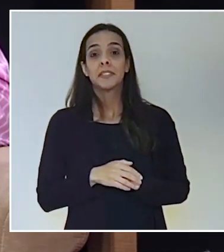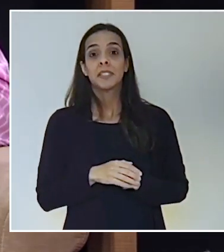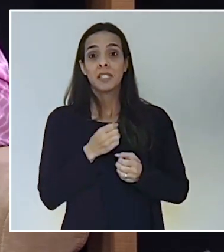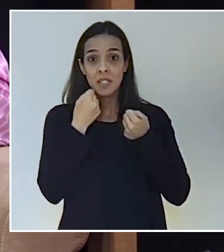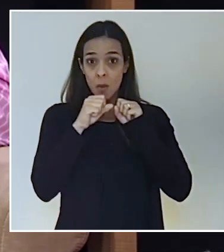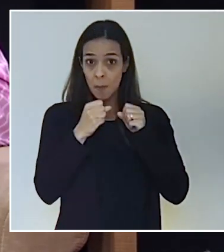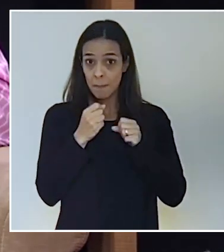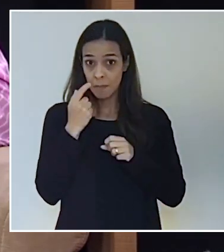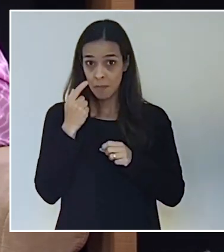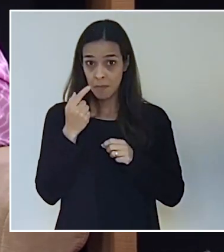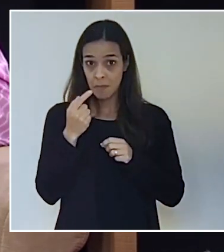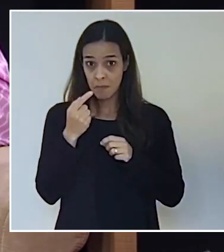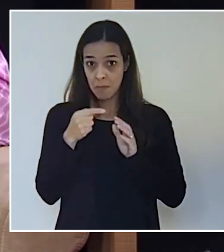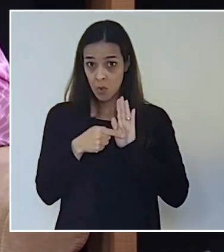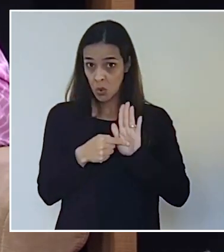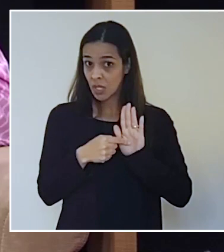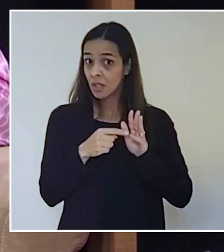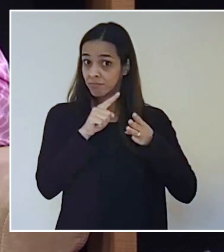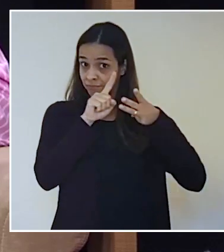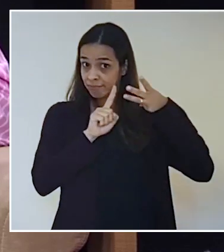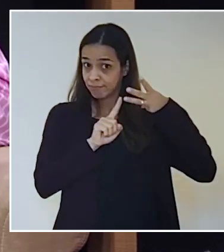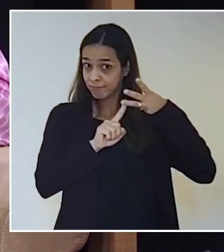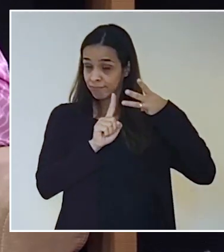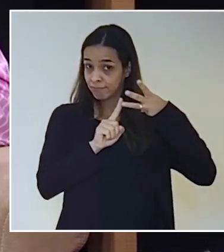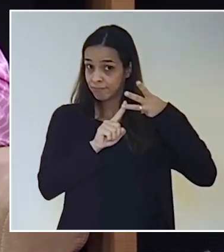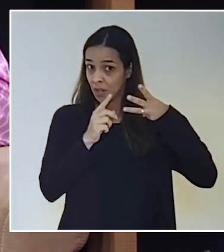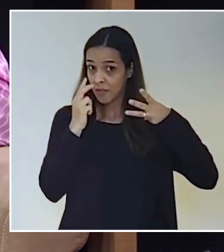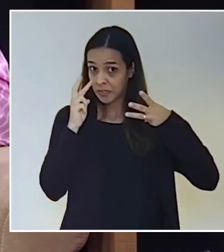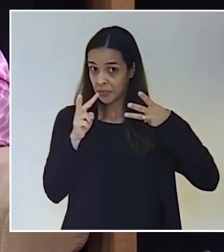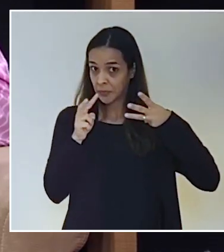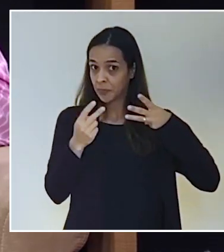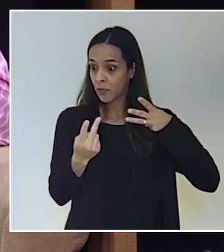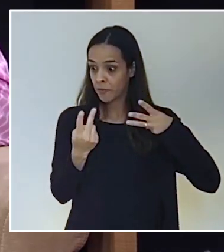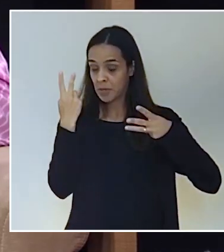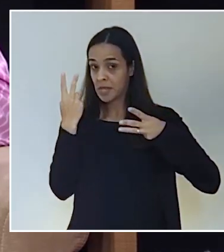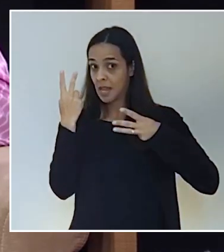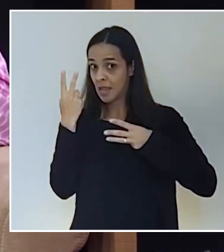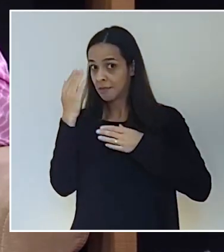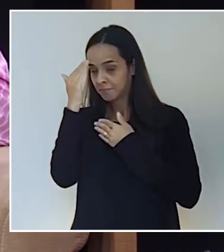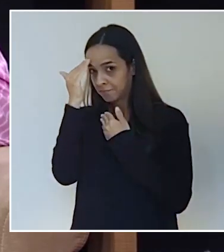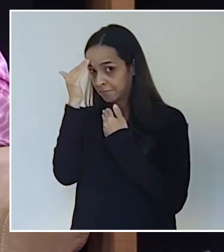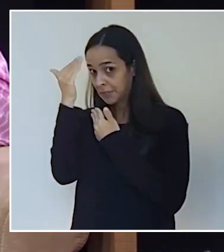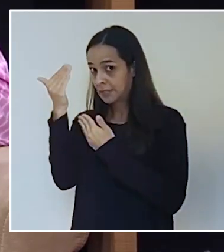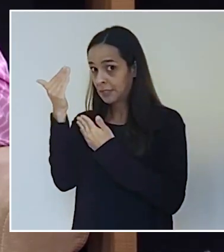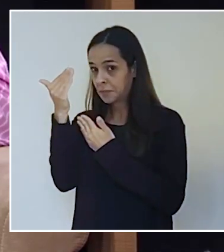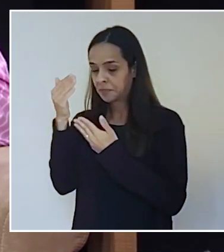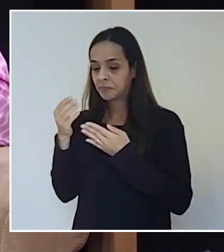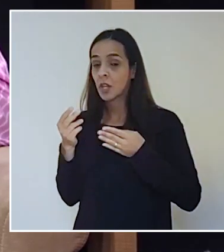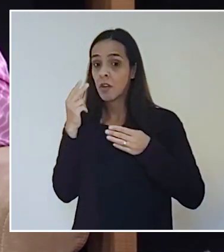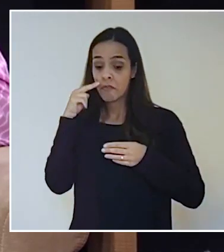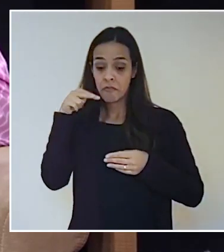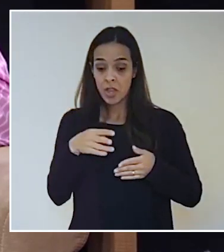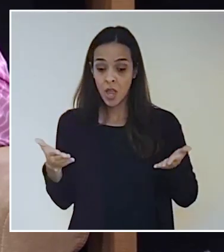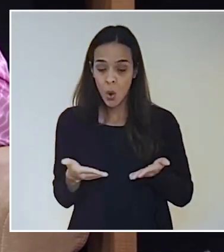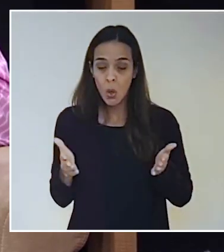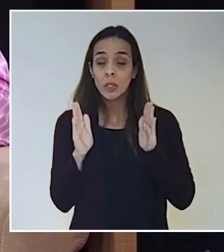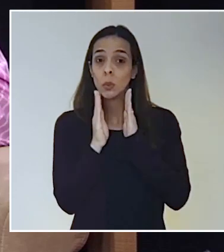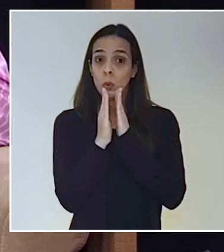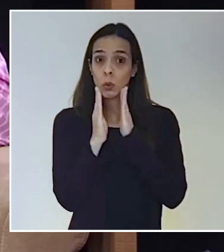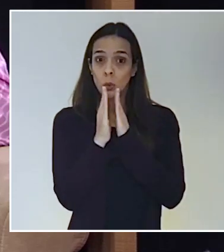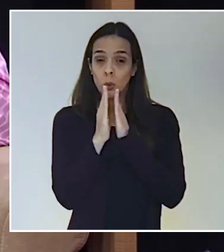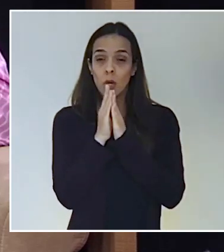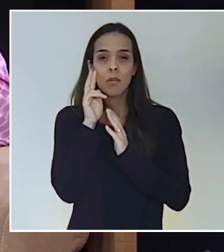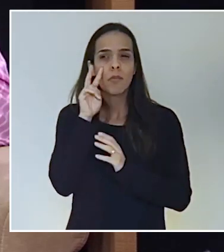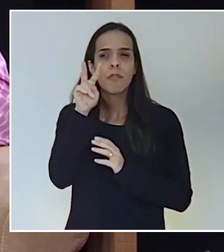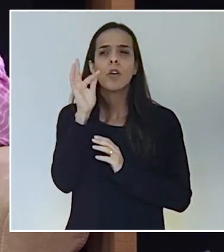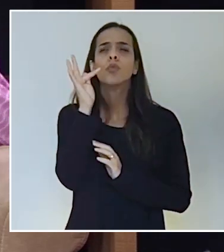gratidão, você deve olhar para o presente com oração, mas você deve olhar para o futuro com